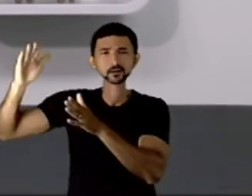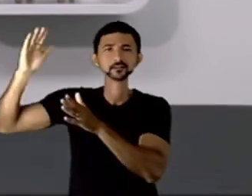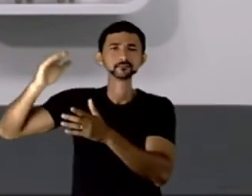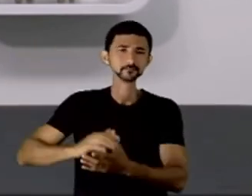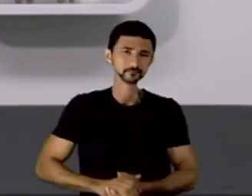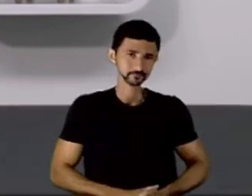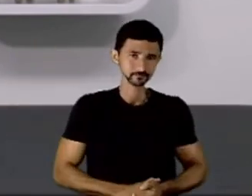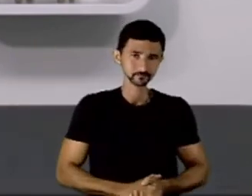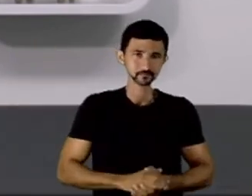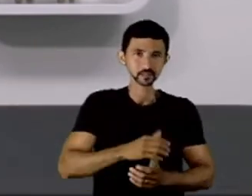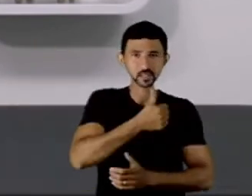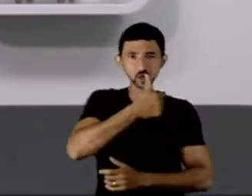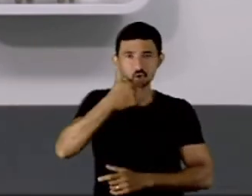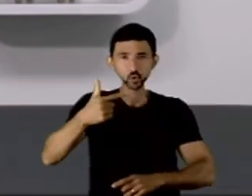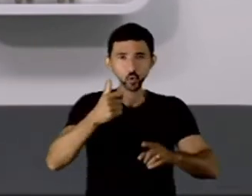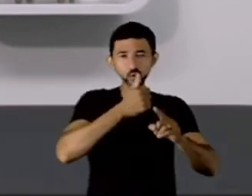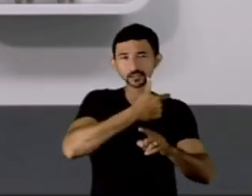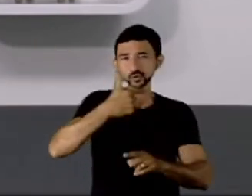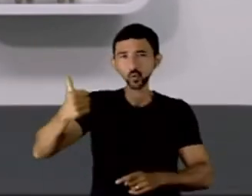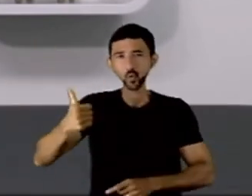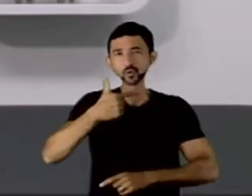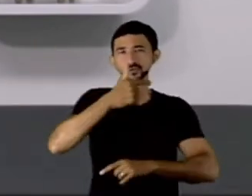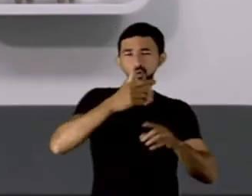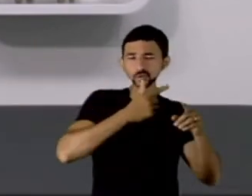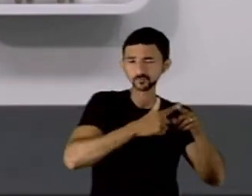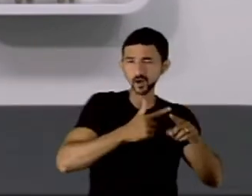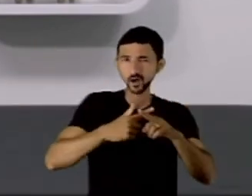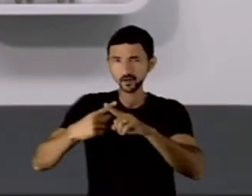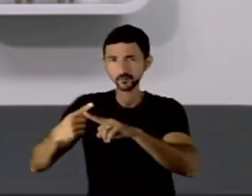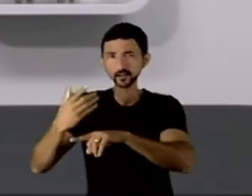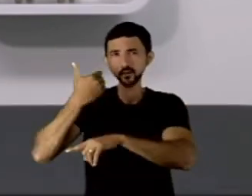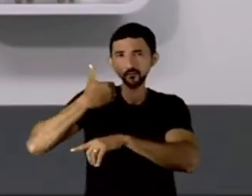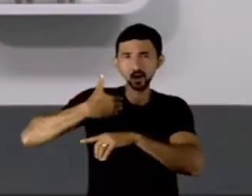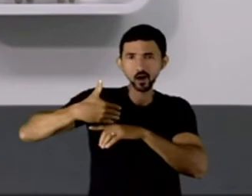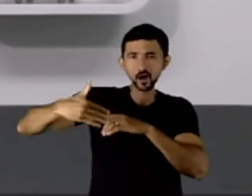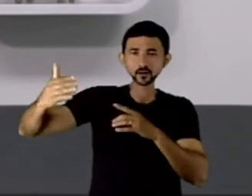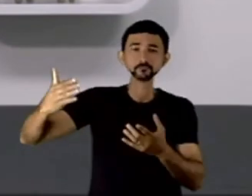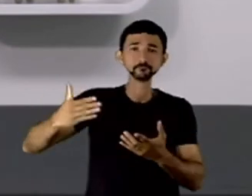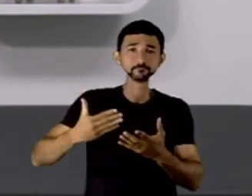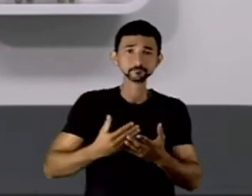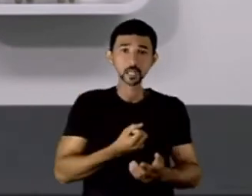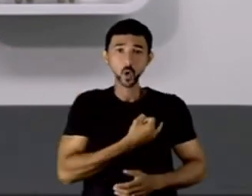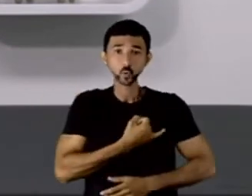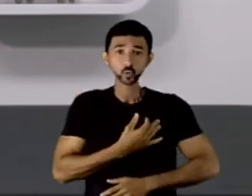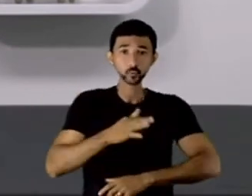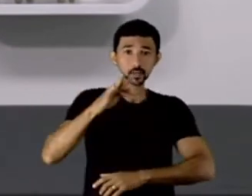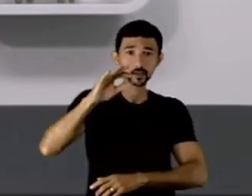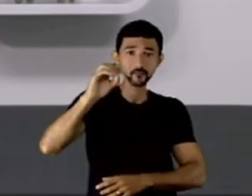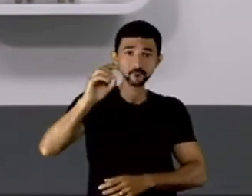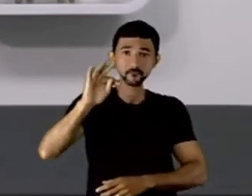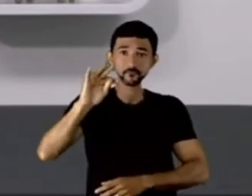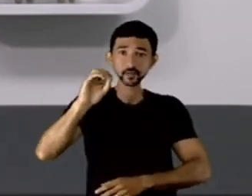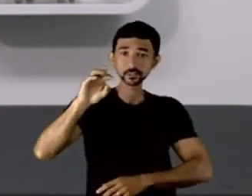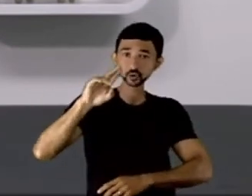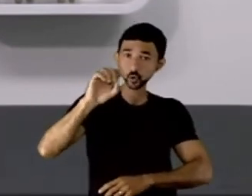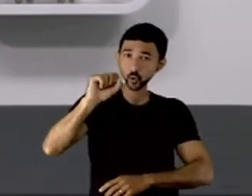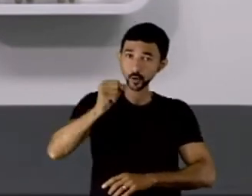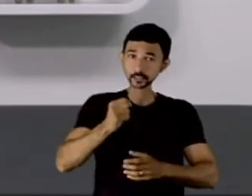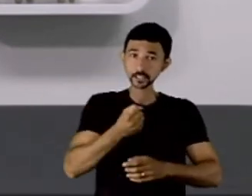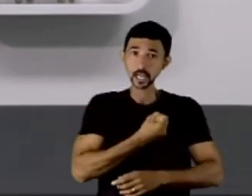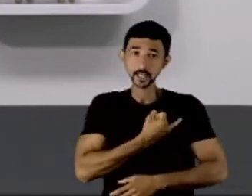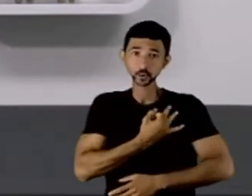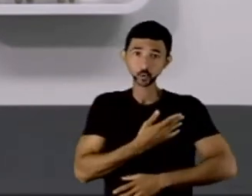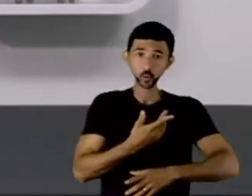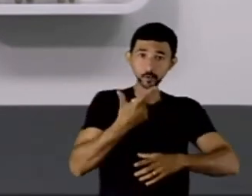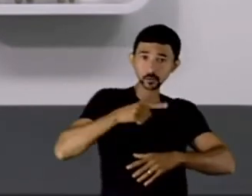indo. 12 vezes 12 vezes 12 vezes 12. O número, ele é um fator. São números iguais que se